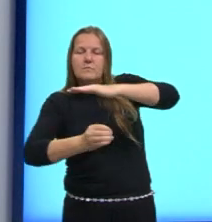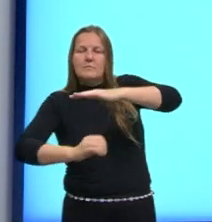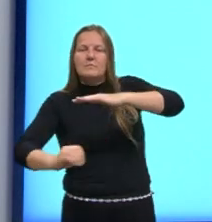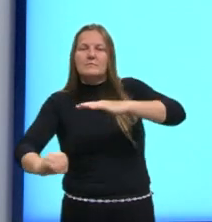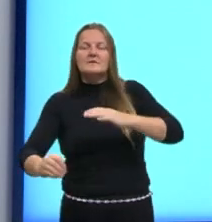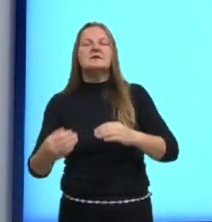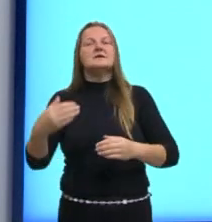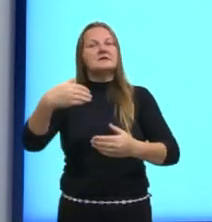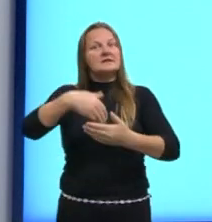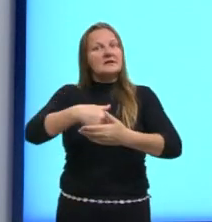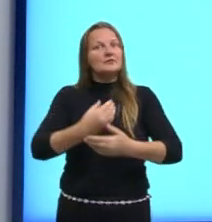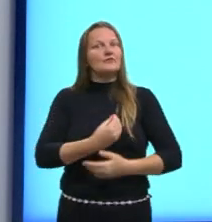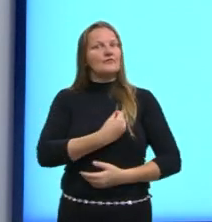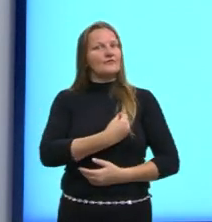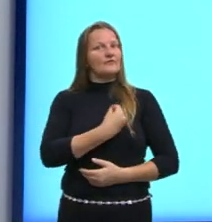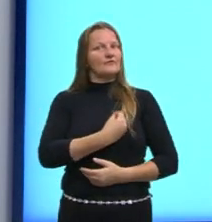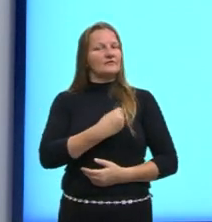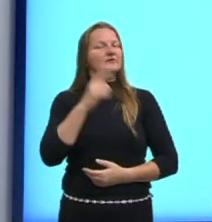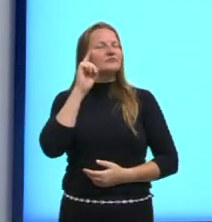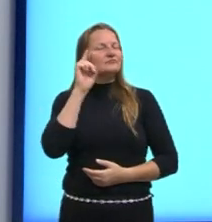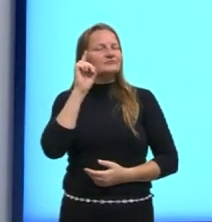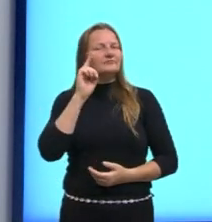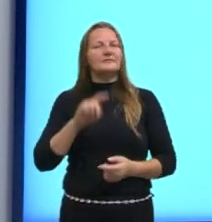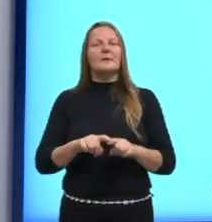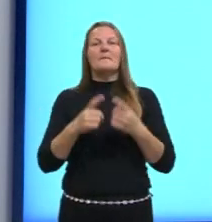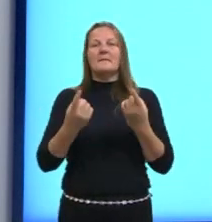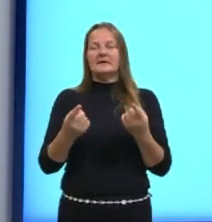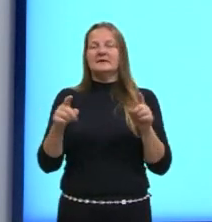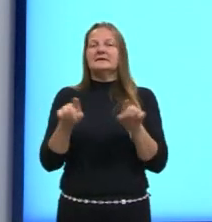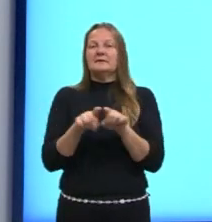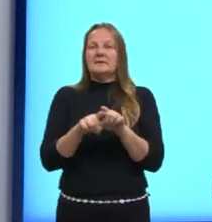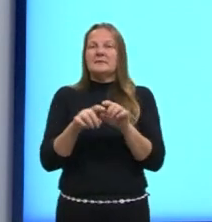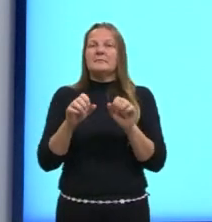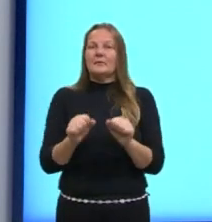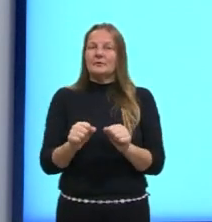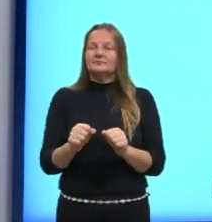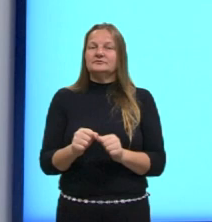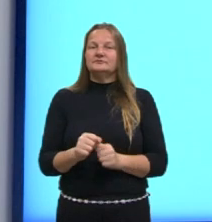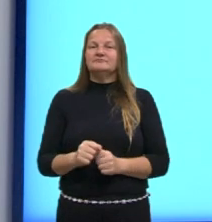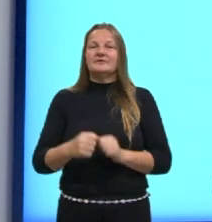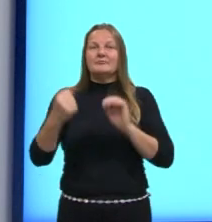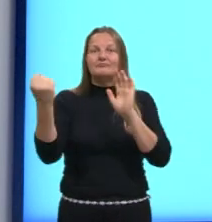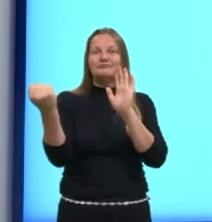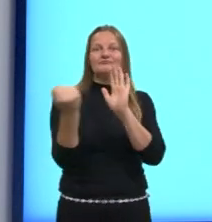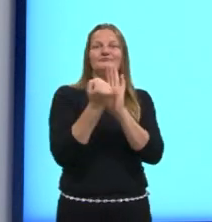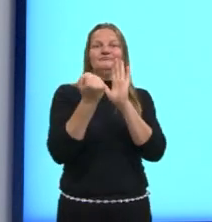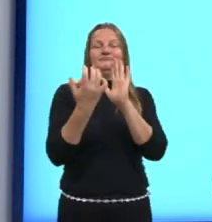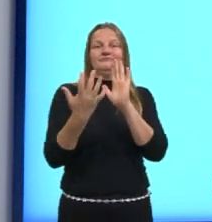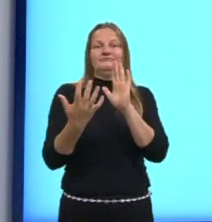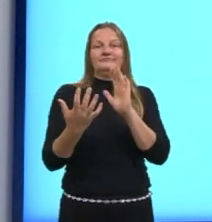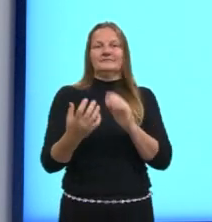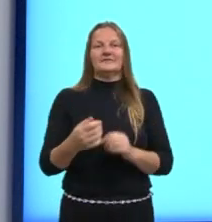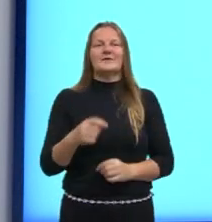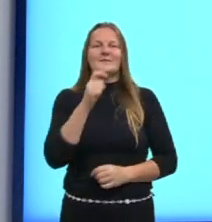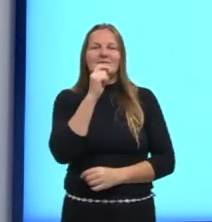presentes no nosso dia a dia mas eles também Podem trazer aquela questão de impacto ambiental